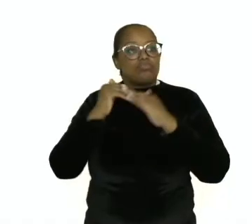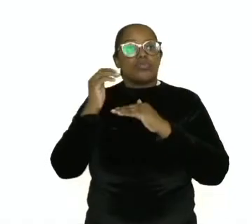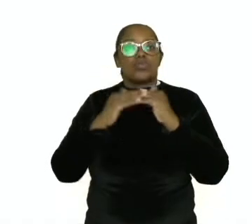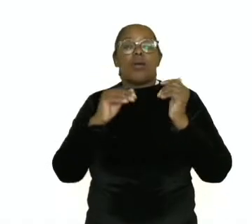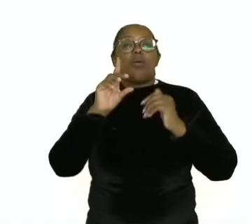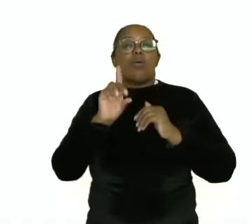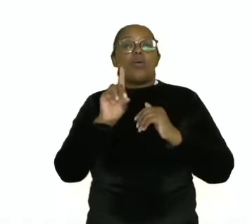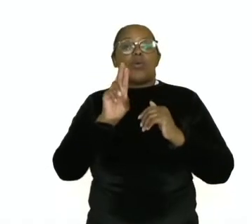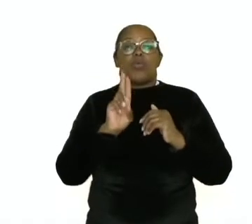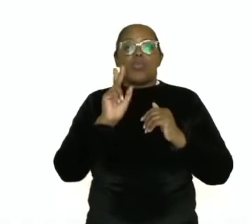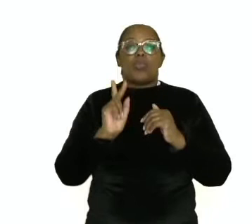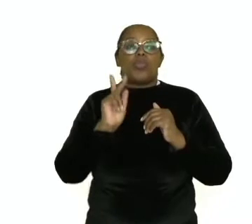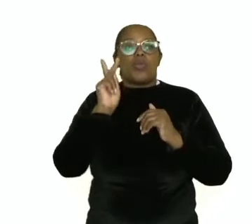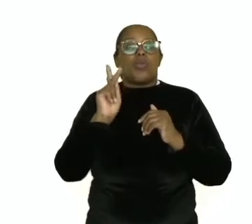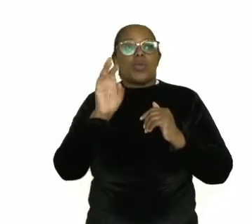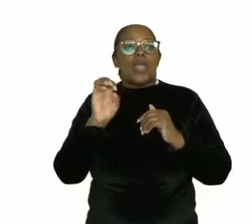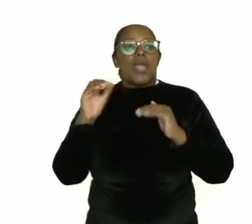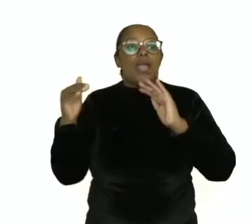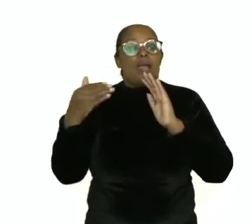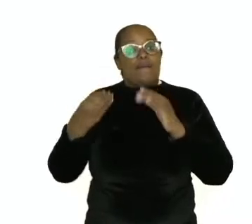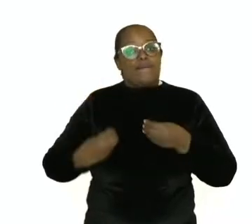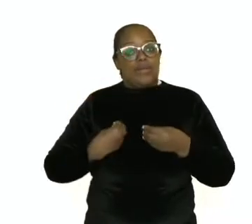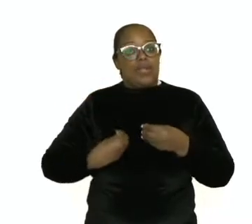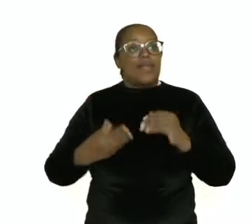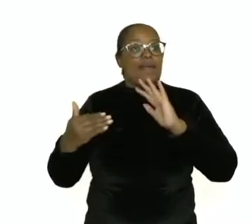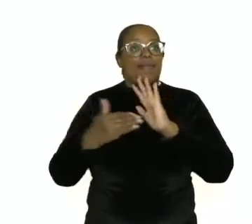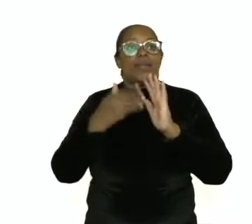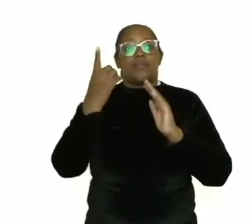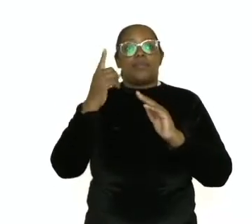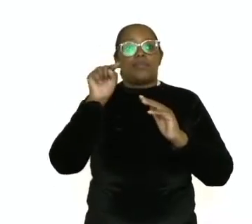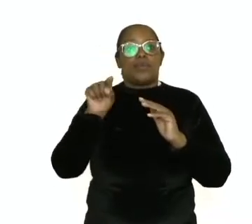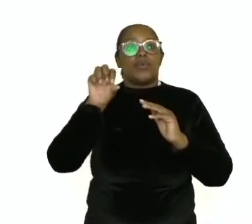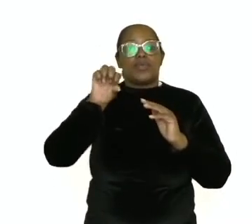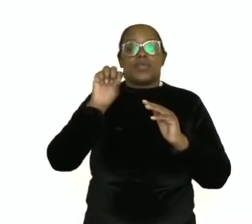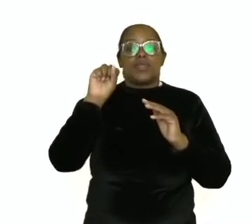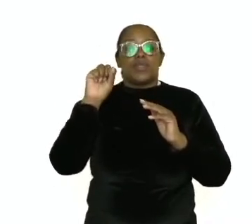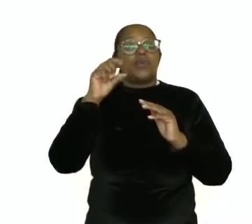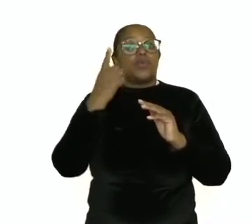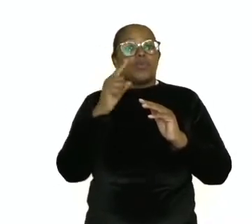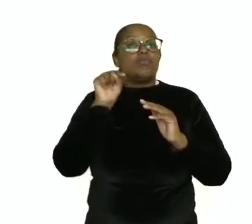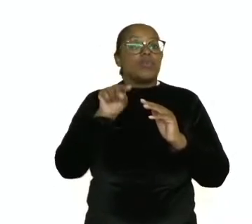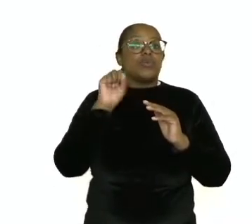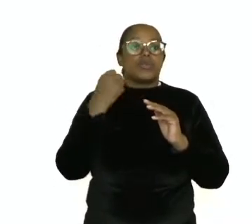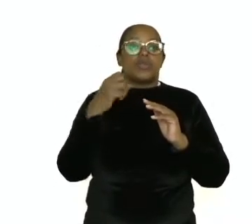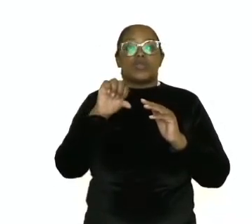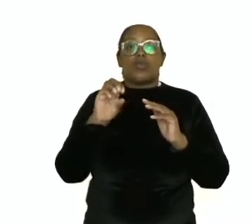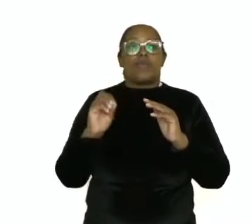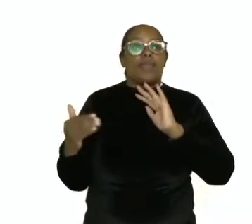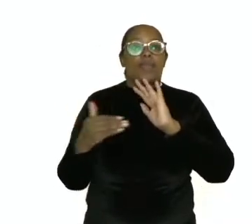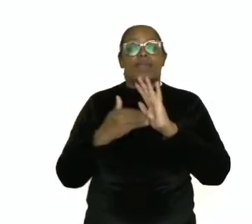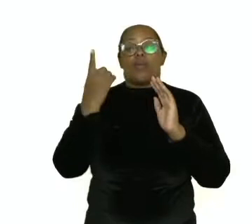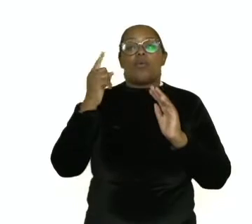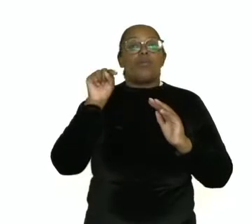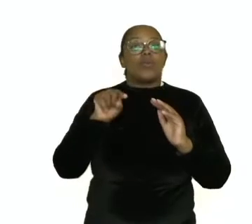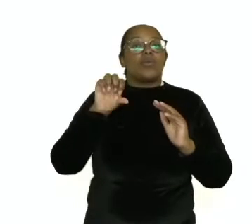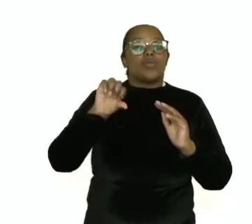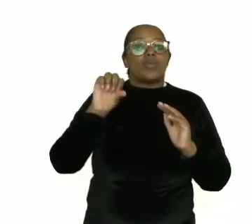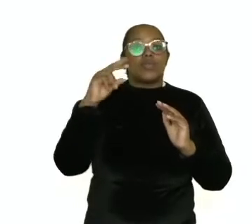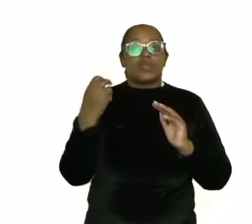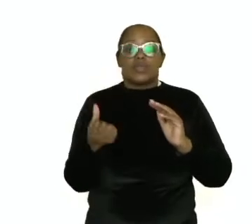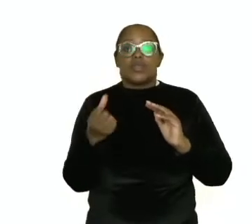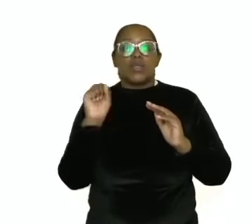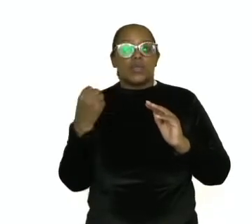de 1890 a 1968, começaram a divulgar a prática do surf. Gradativamente, a modalidade se expandiu